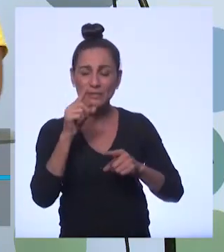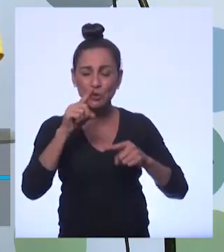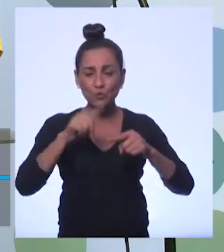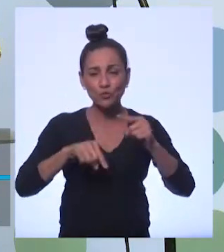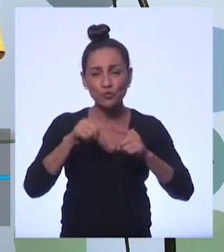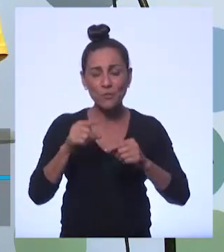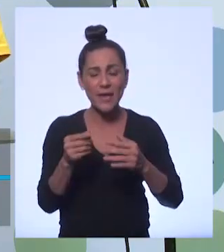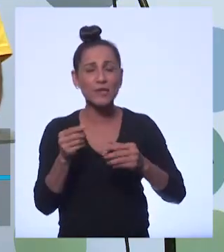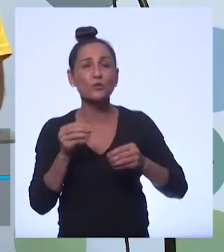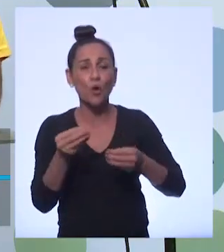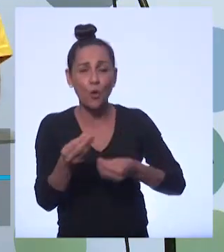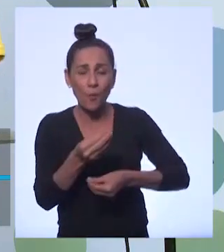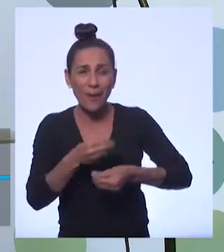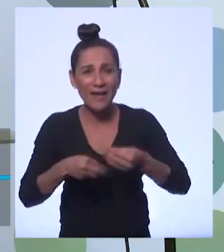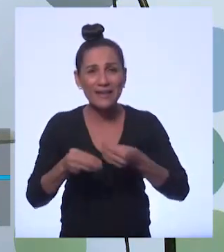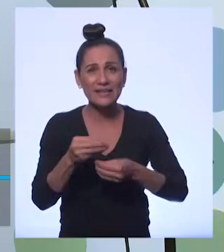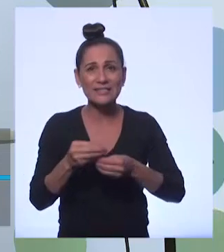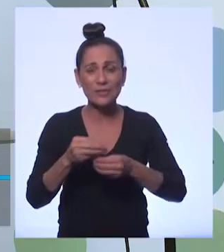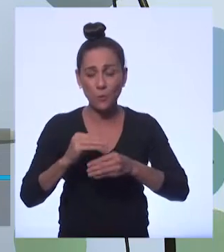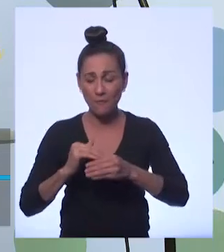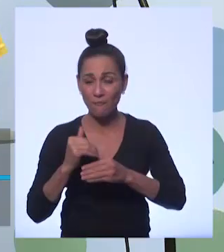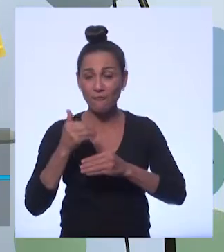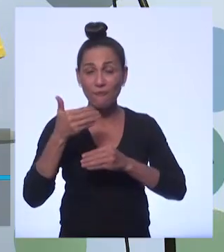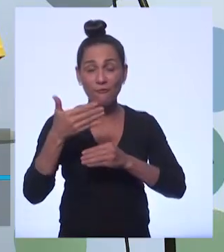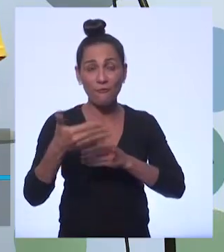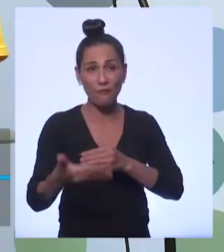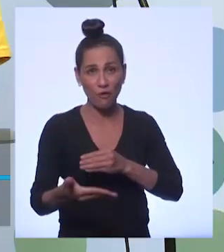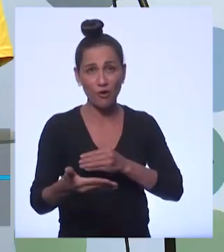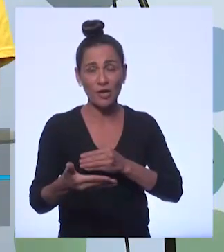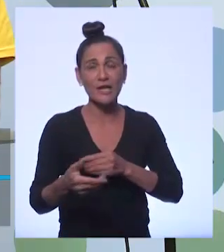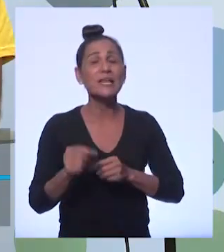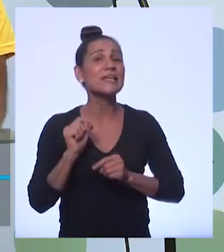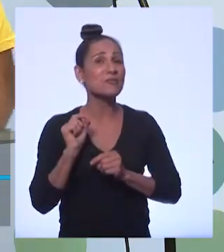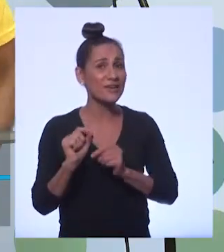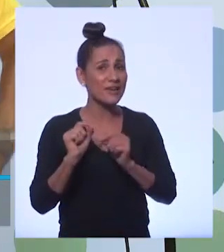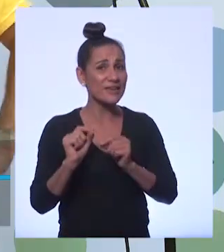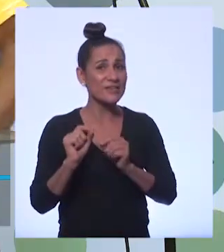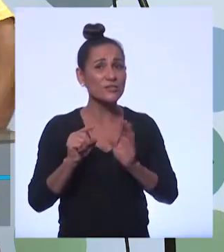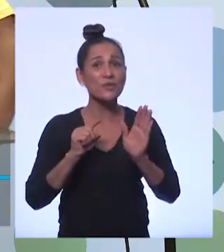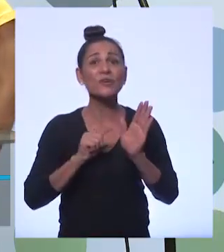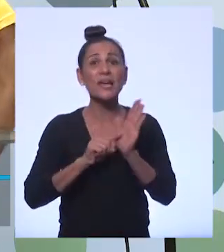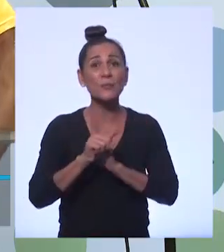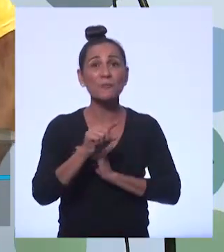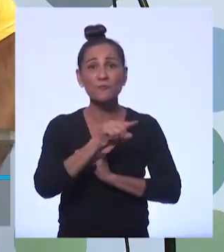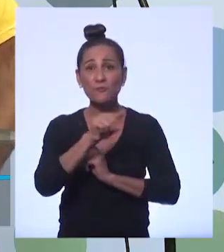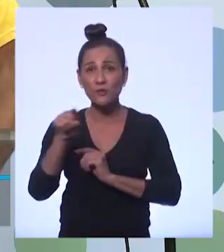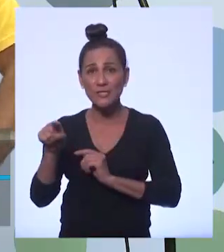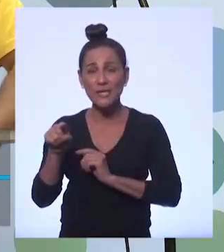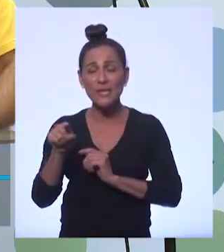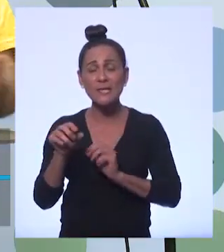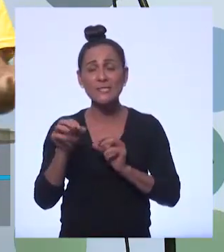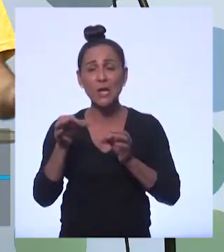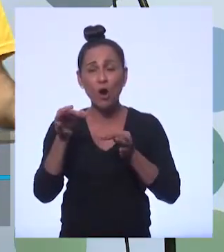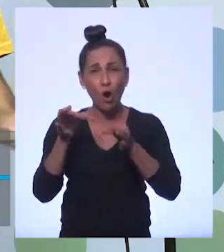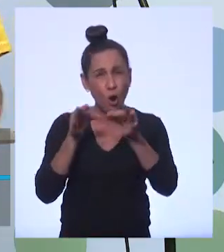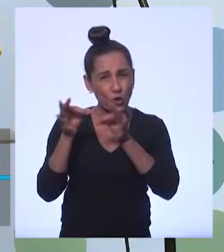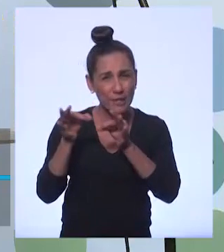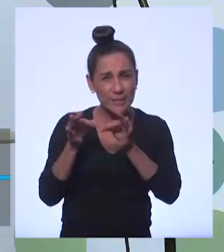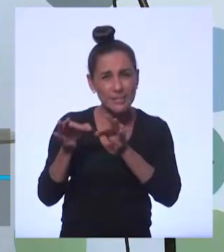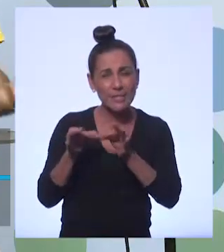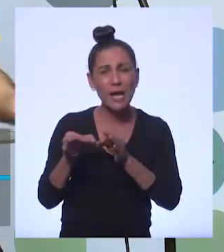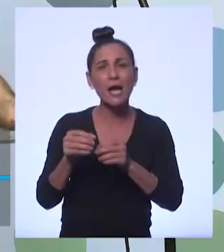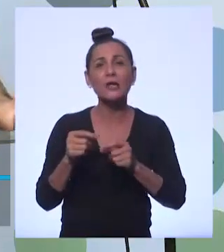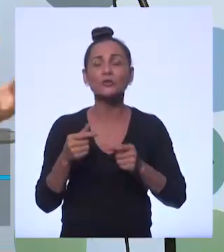para a realização de algo externo a ela. E é isso que eu quero problematizar com vocês, né? Então, por exemplo, eu